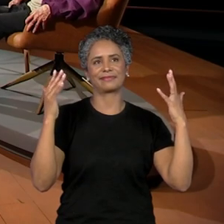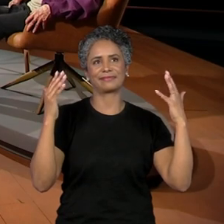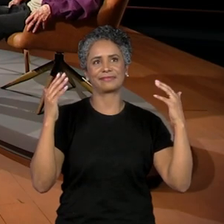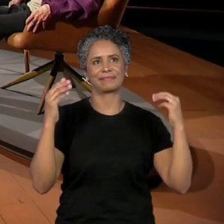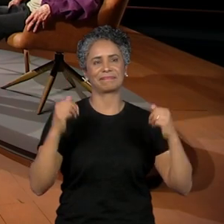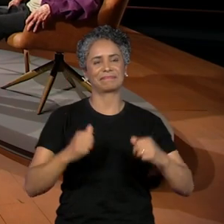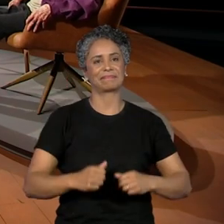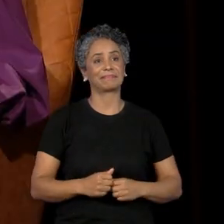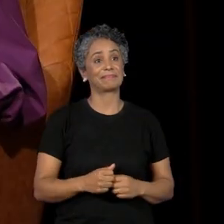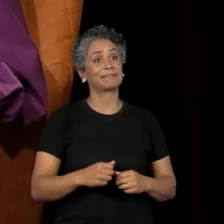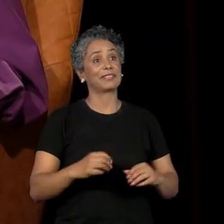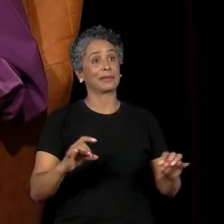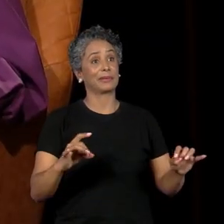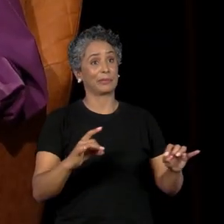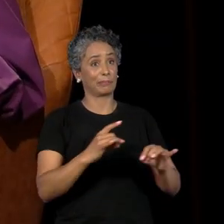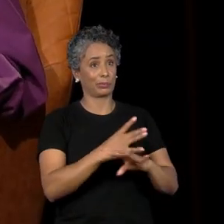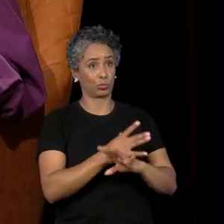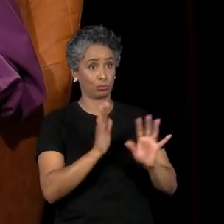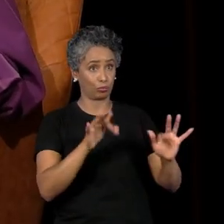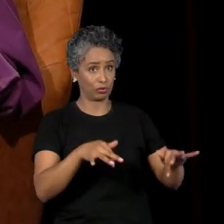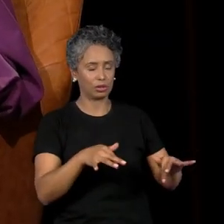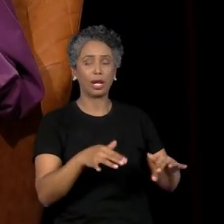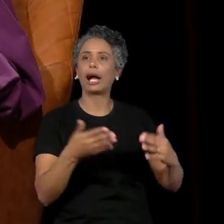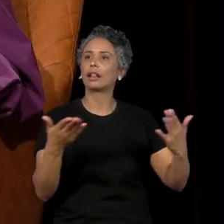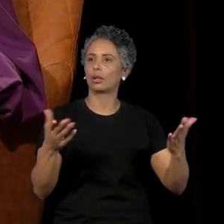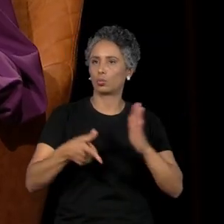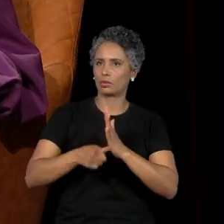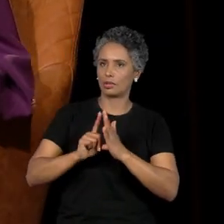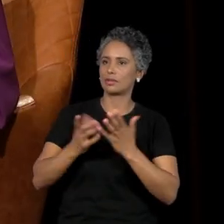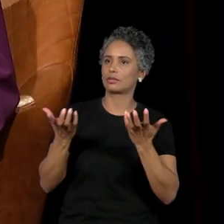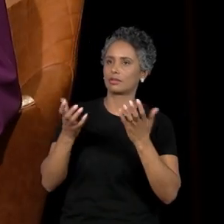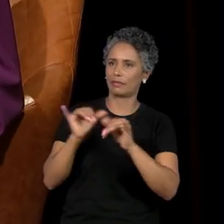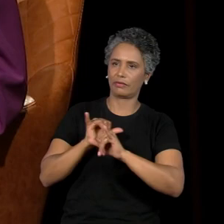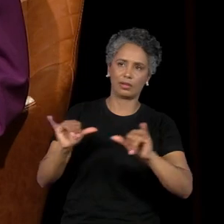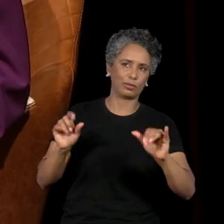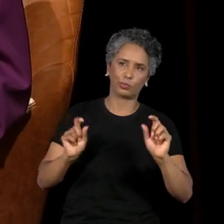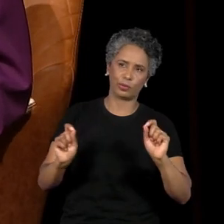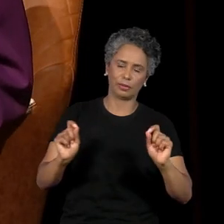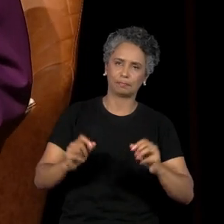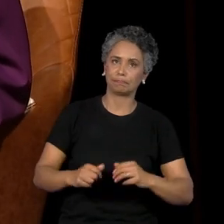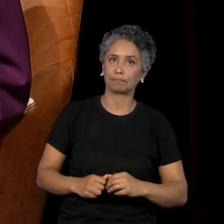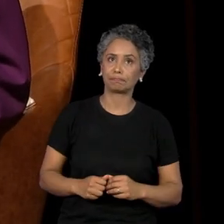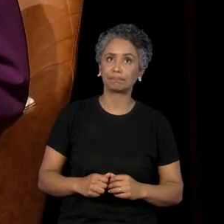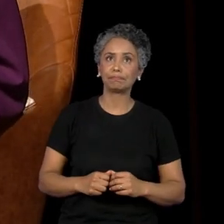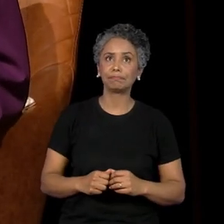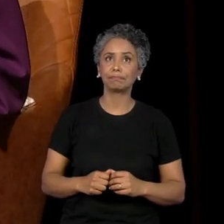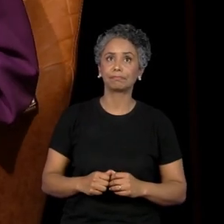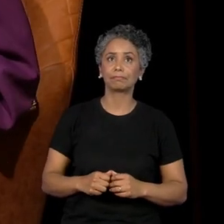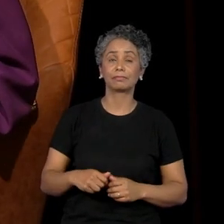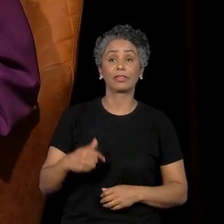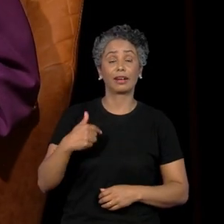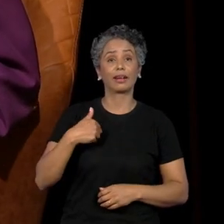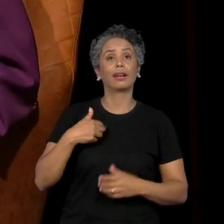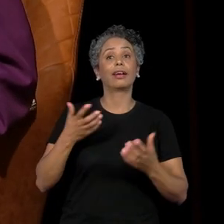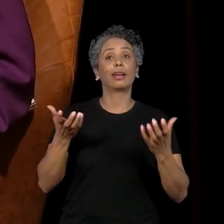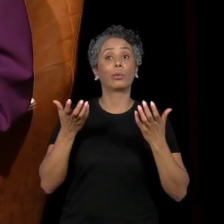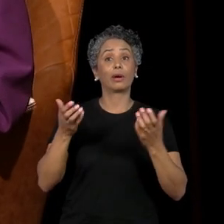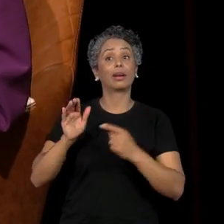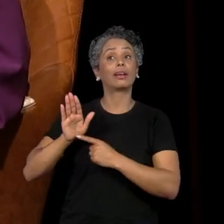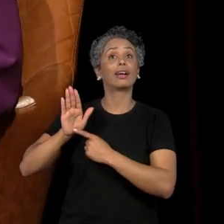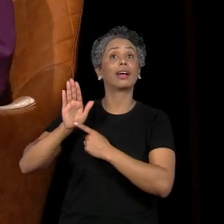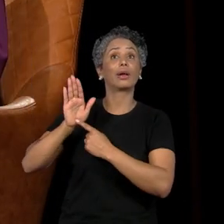A gente Olha, fica por... eu quero dizer para vocês o seguinte, que não é por minha causa, não, mas porque passou